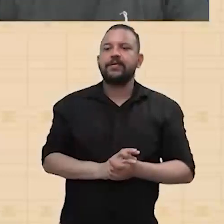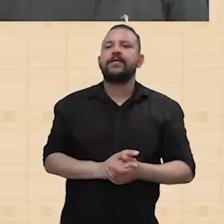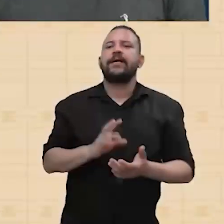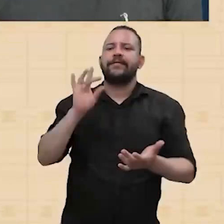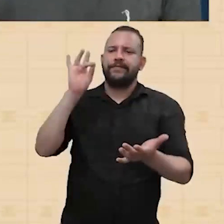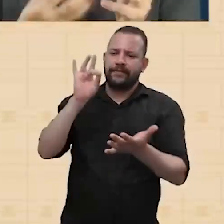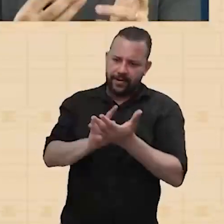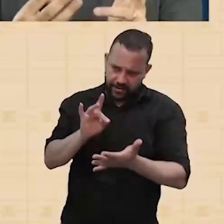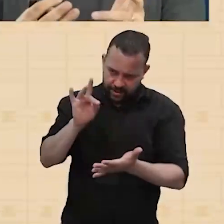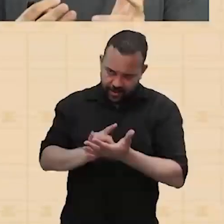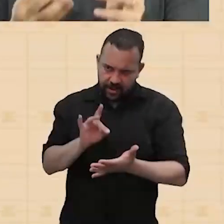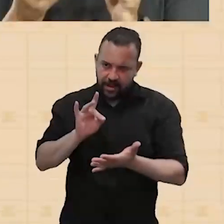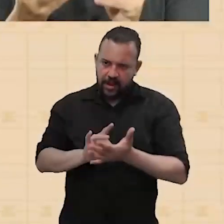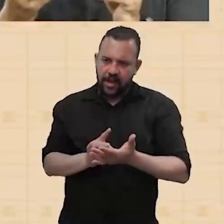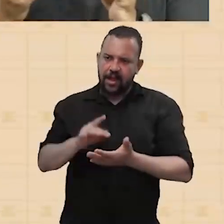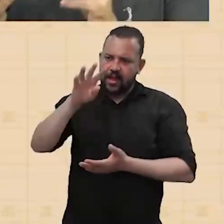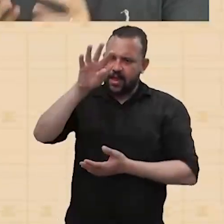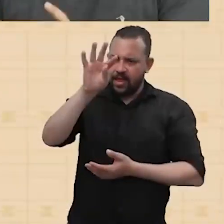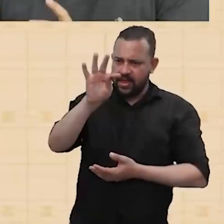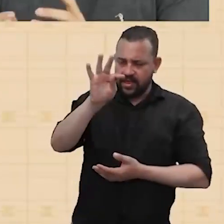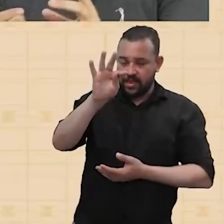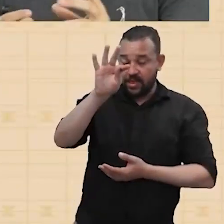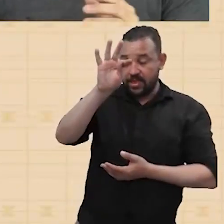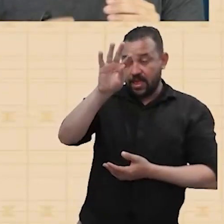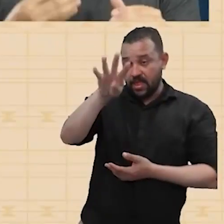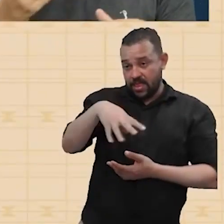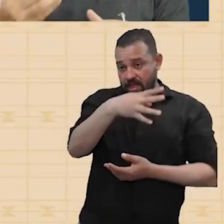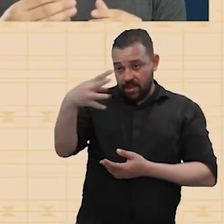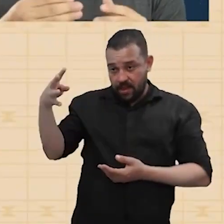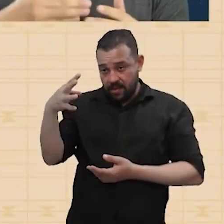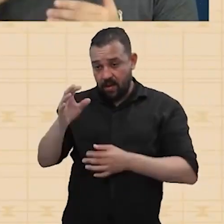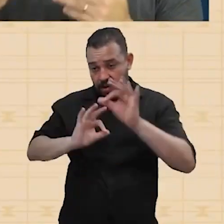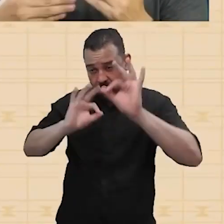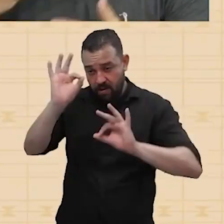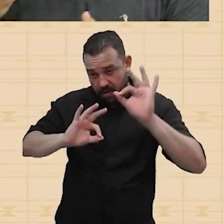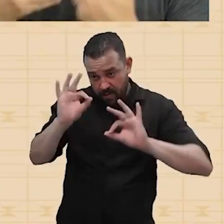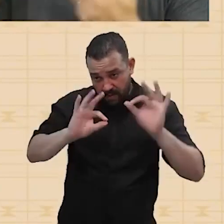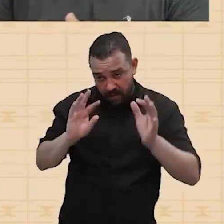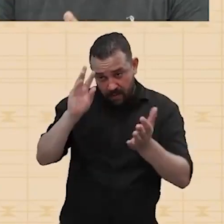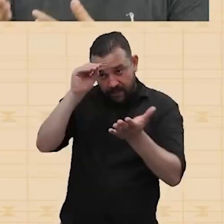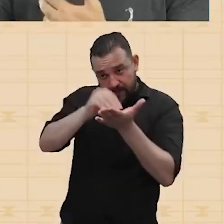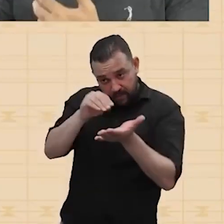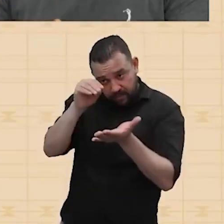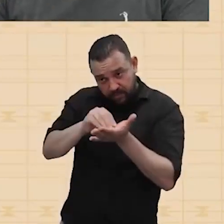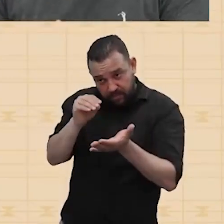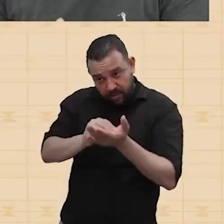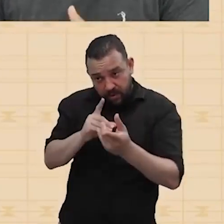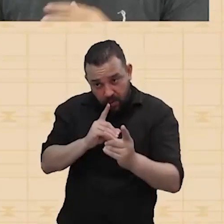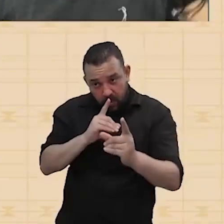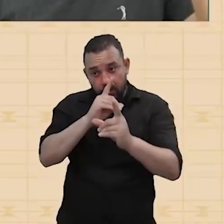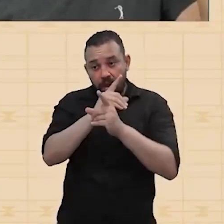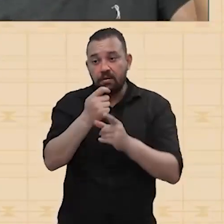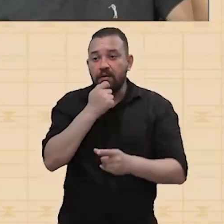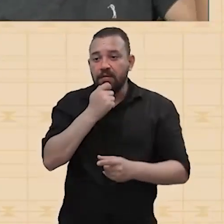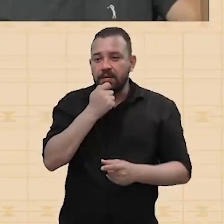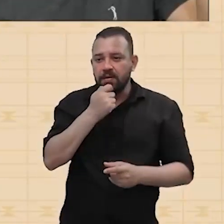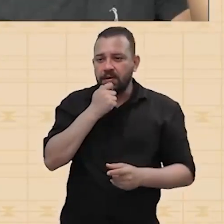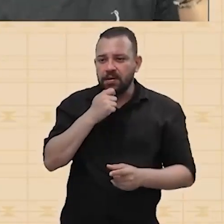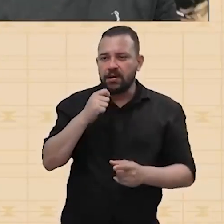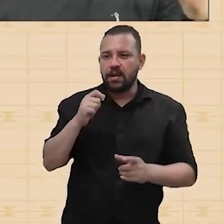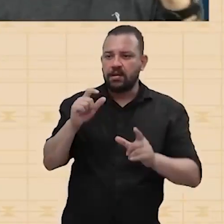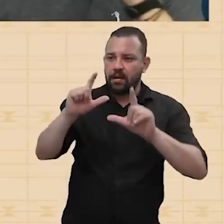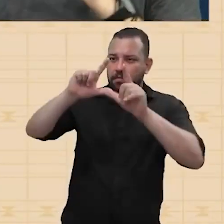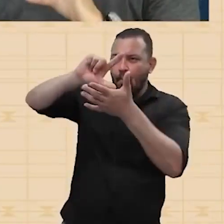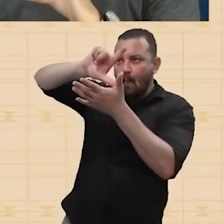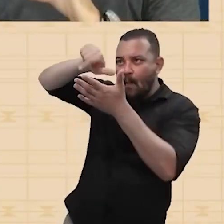mesmo assim. A tabela dele foi tão organizada que os elementos que ainda não tinham sido descobertos estavam lá, a